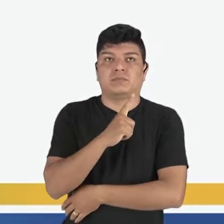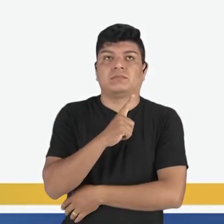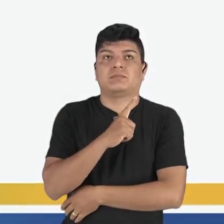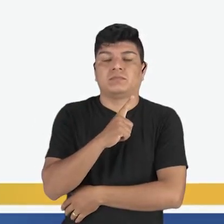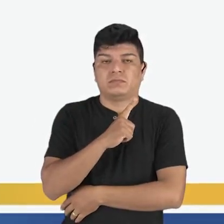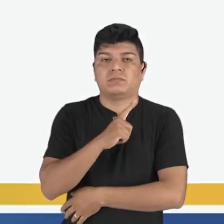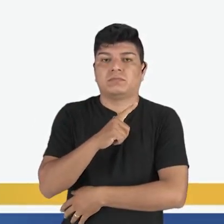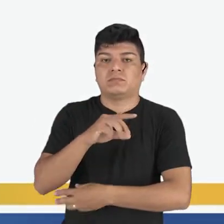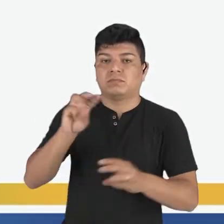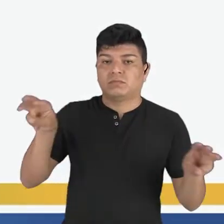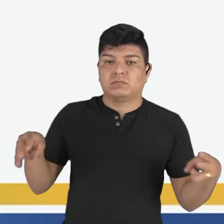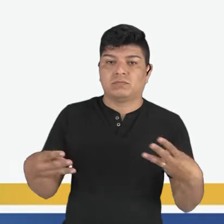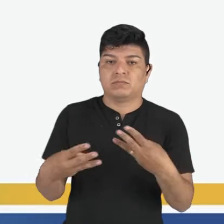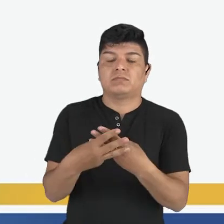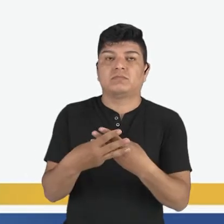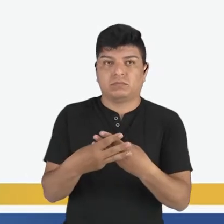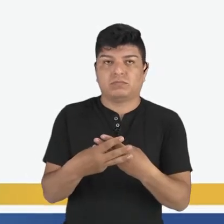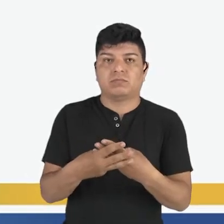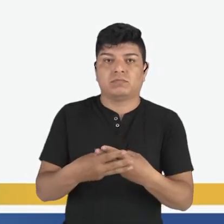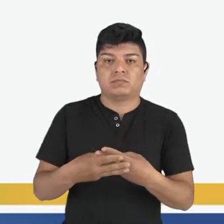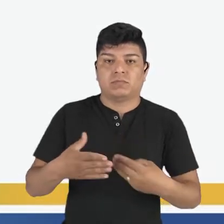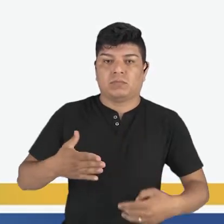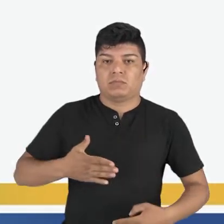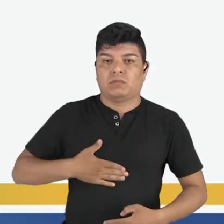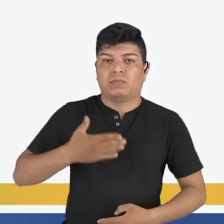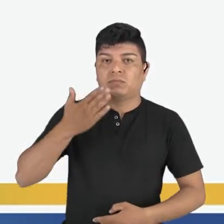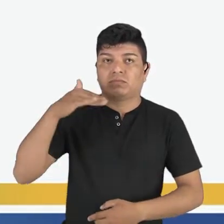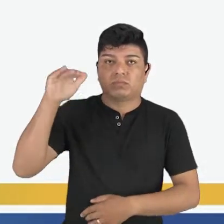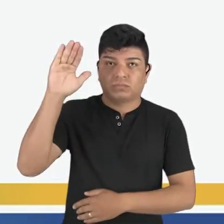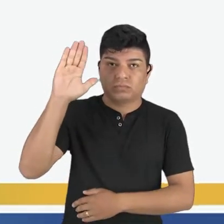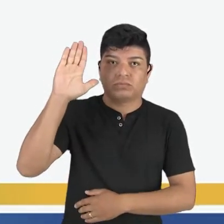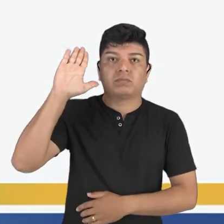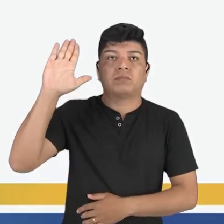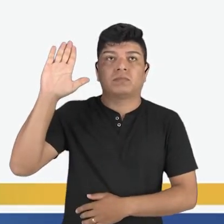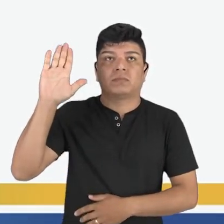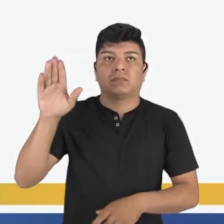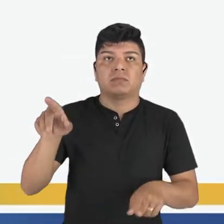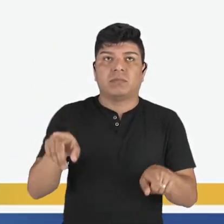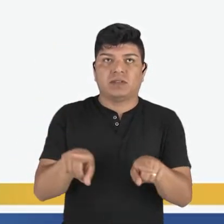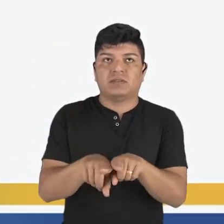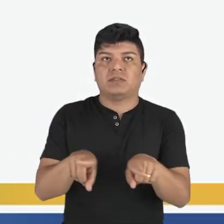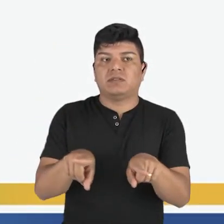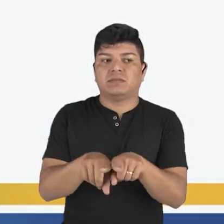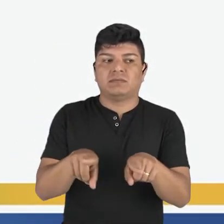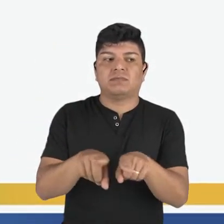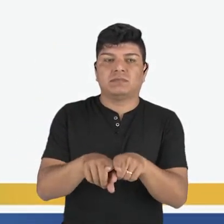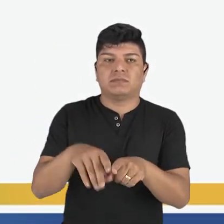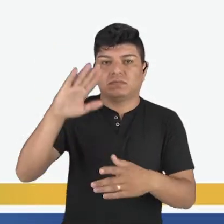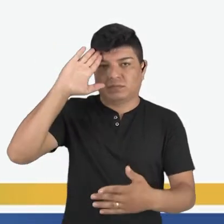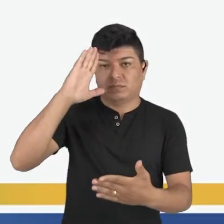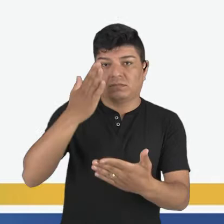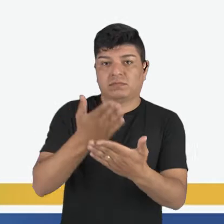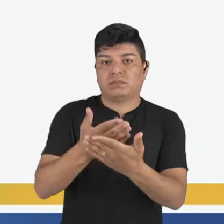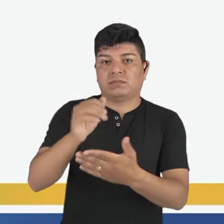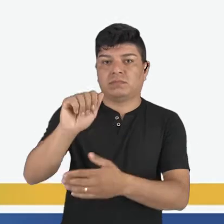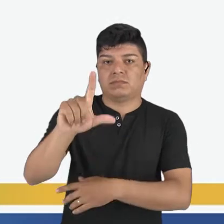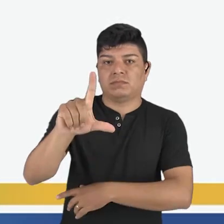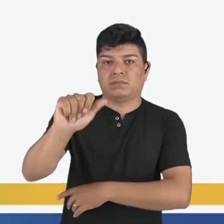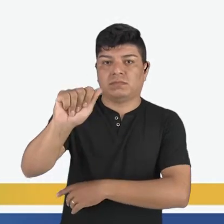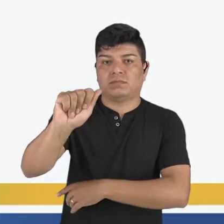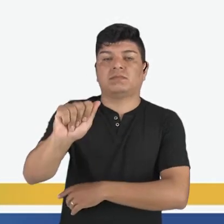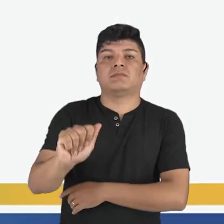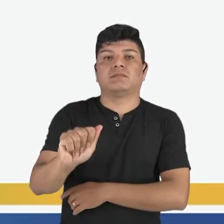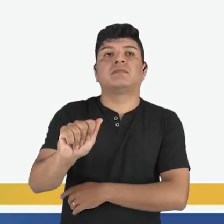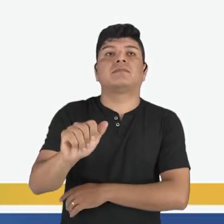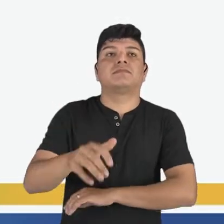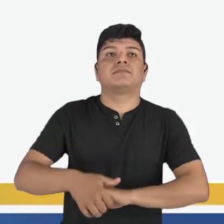Deus do judaísmo, e do islamismo, que é monoteísta, mas acredita em Alá. O nome